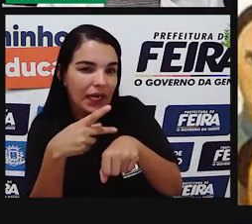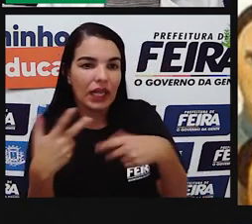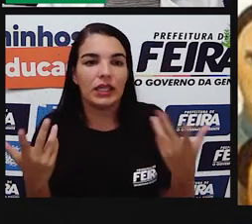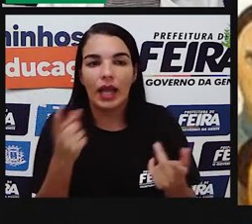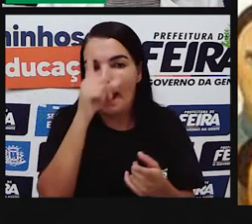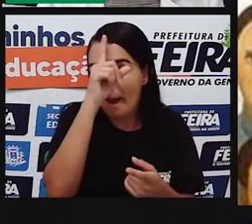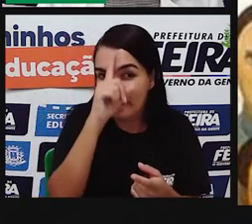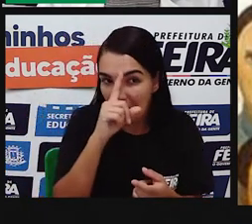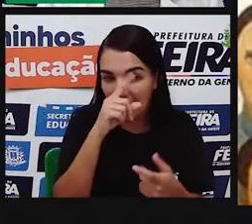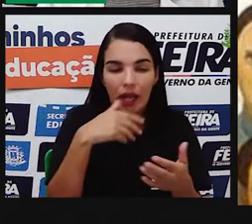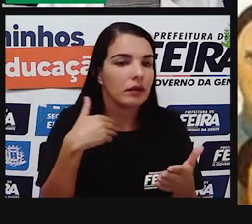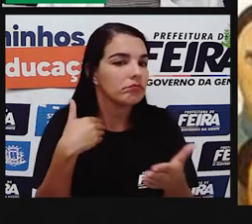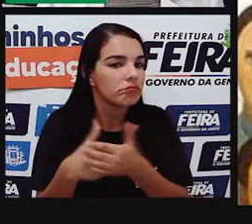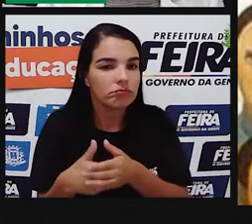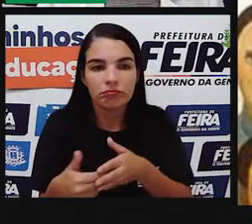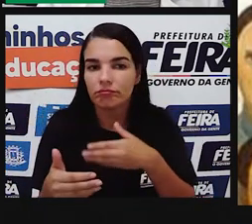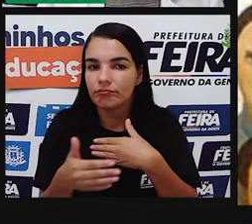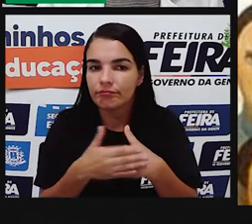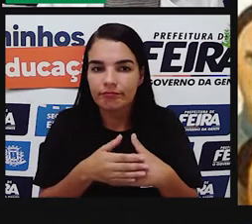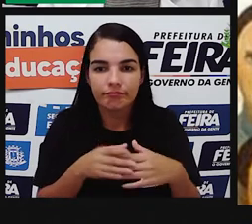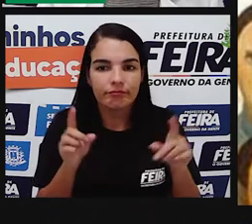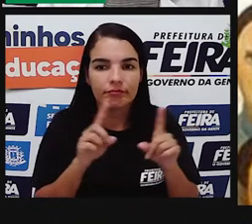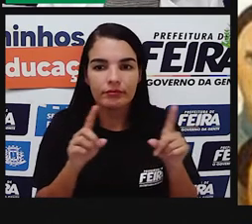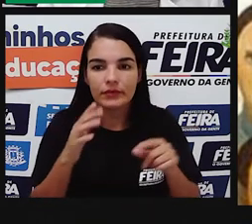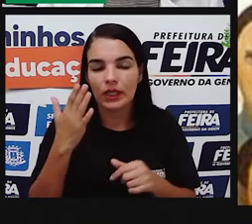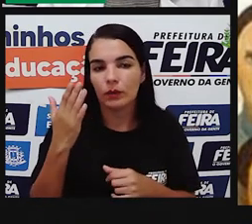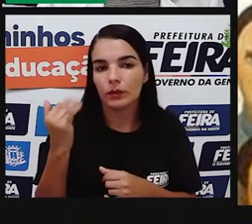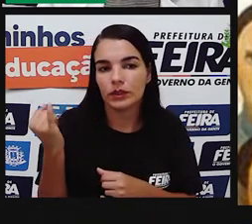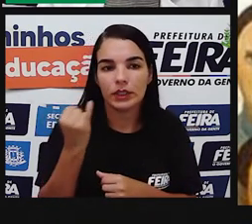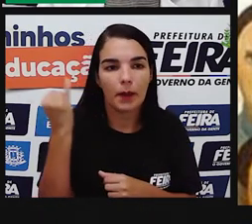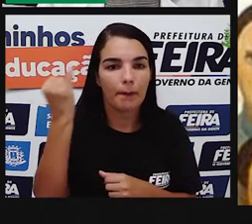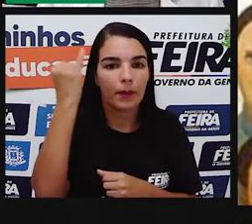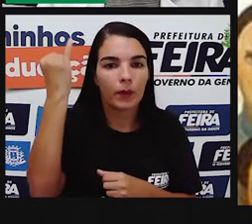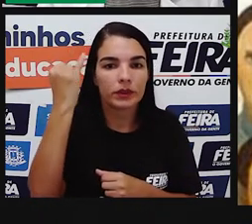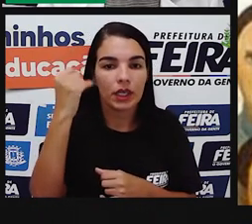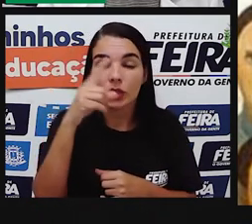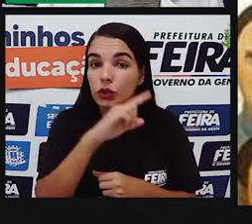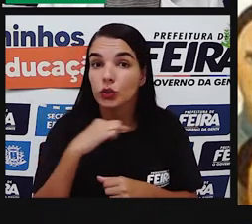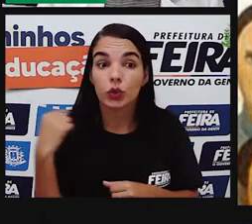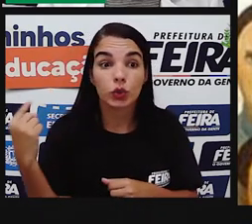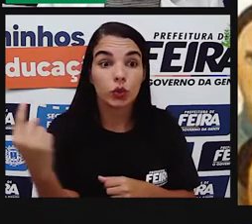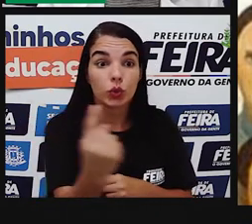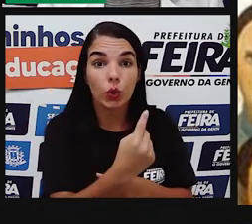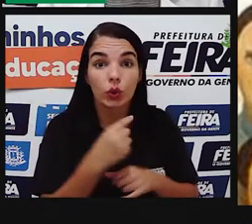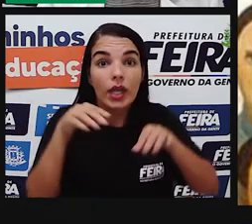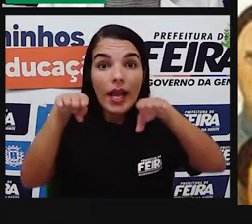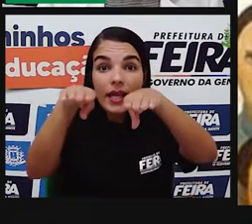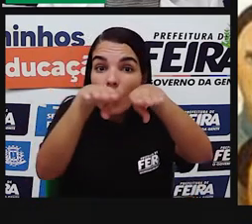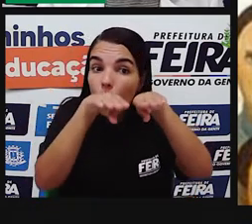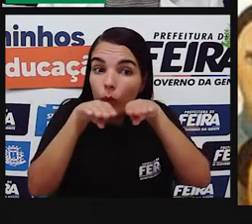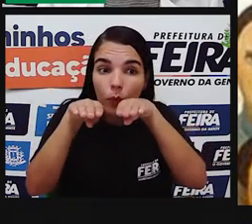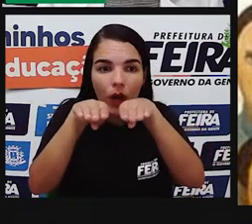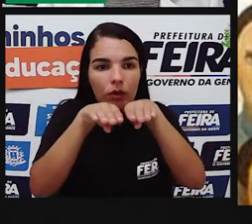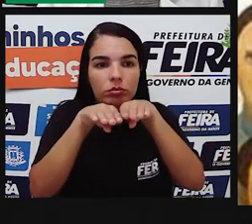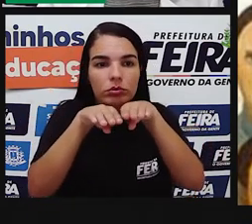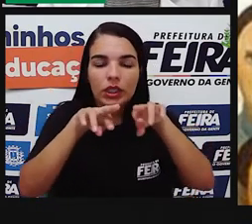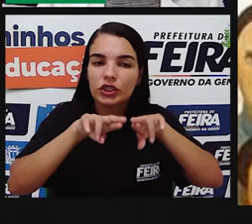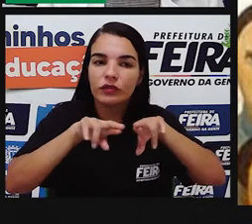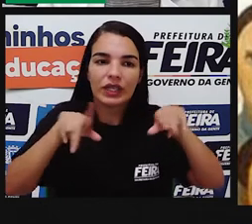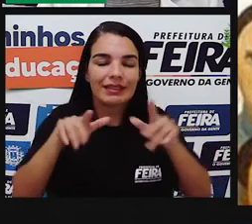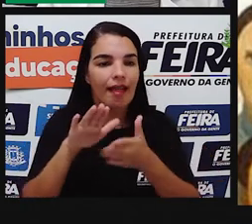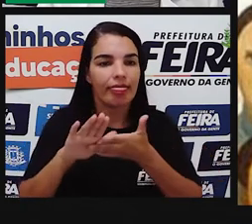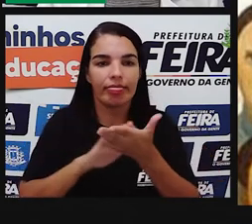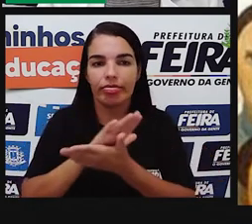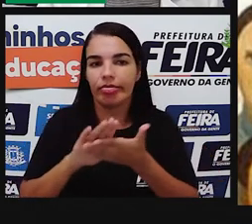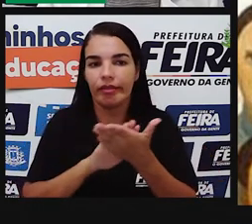É um engano, lendo engano isso, biologicamente, nós somos todos iguais, não há diferença nenhuma.